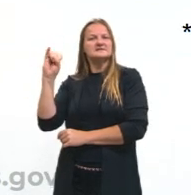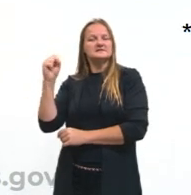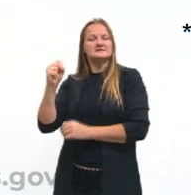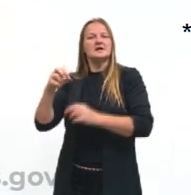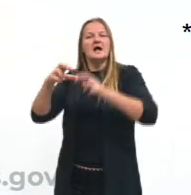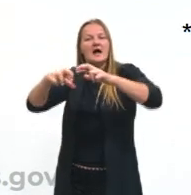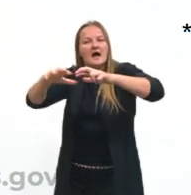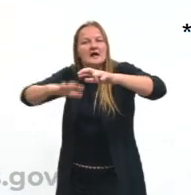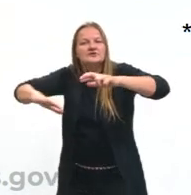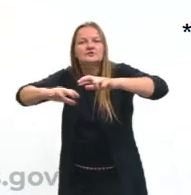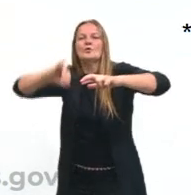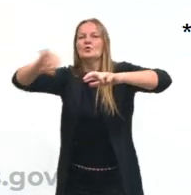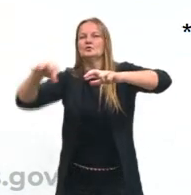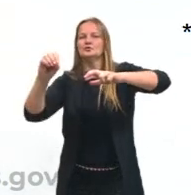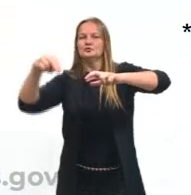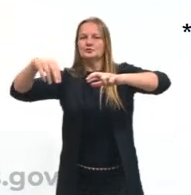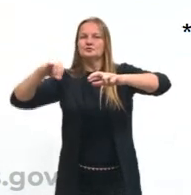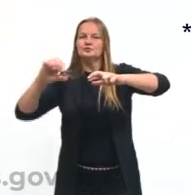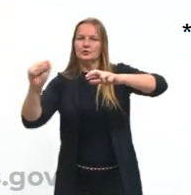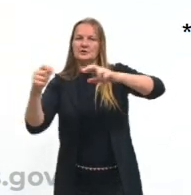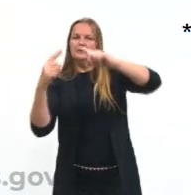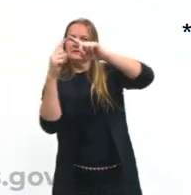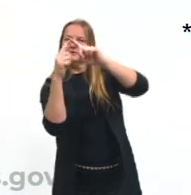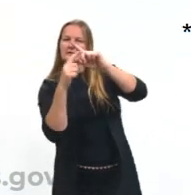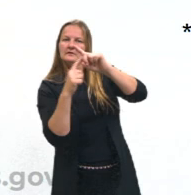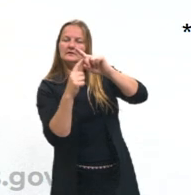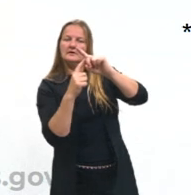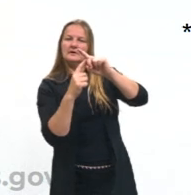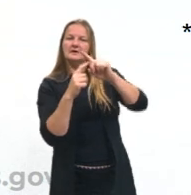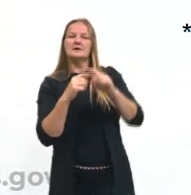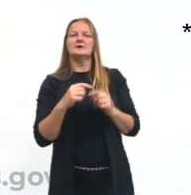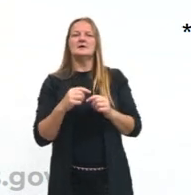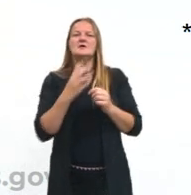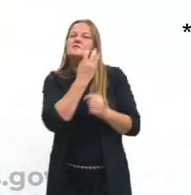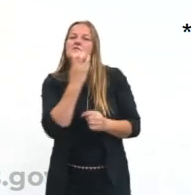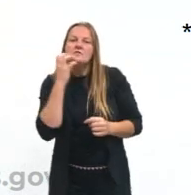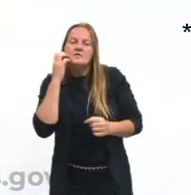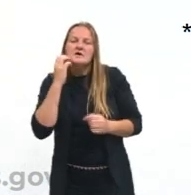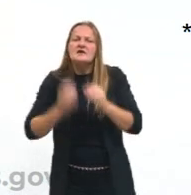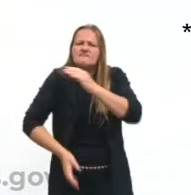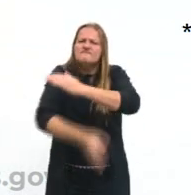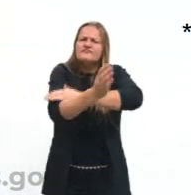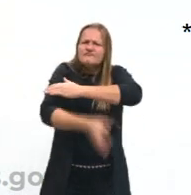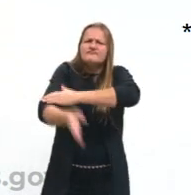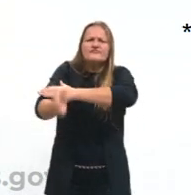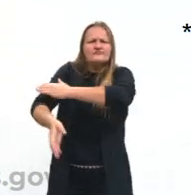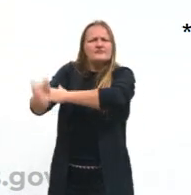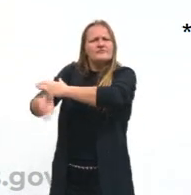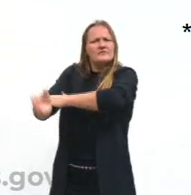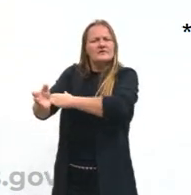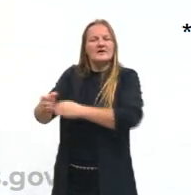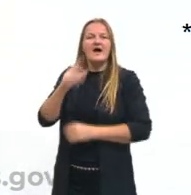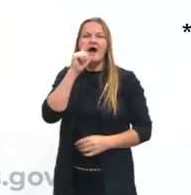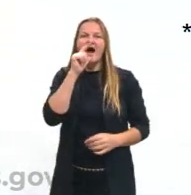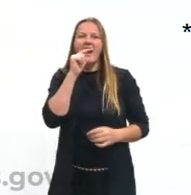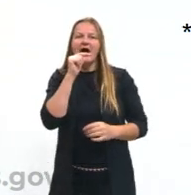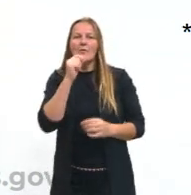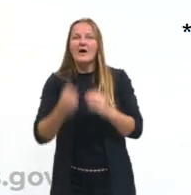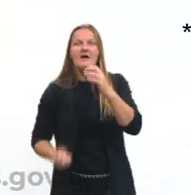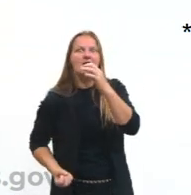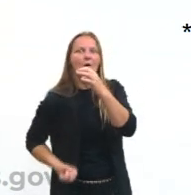tinha tinha em mente né o alimento faz várias viagens e aí eles ficam à conclusão que a água é o elemento